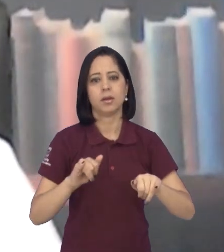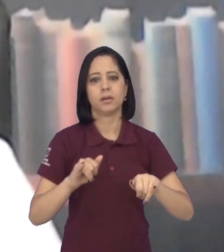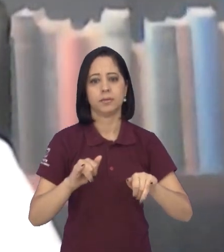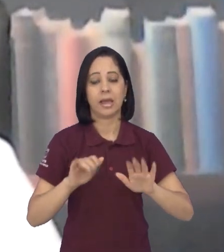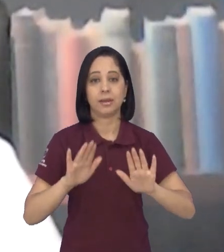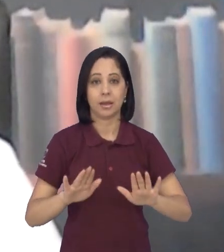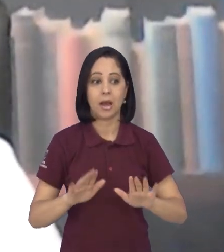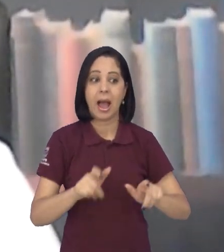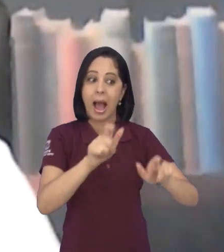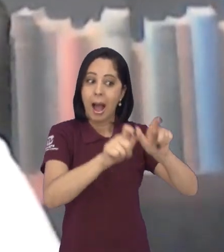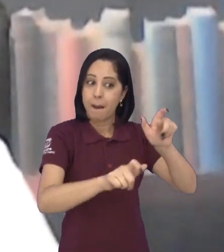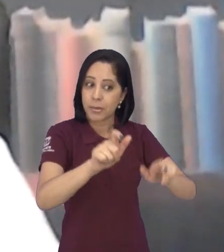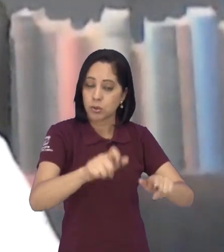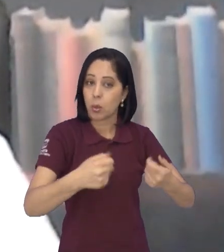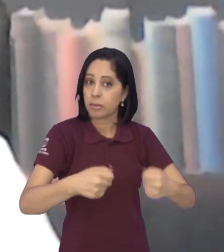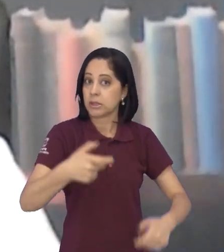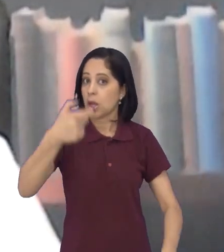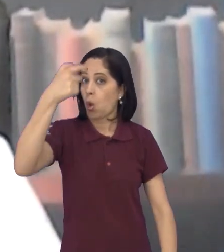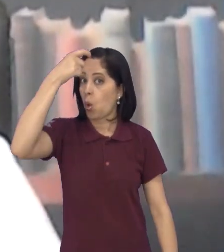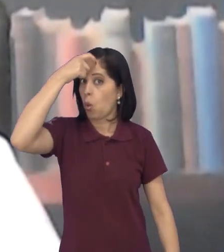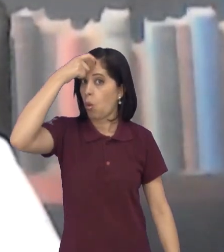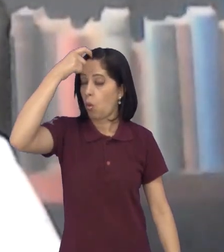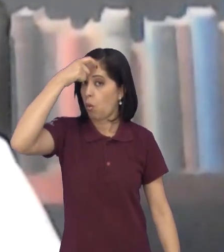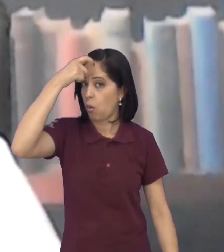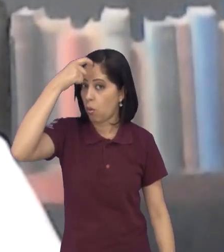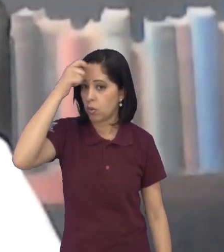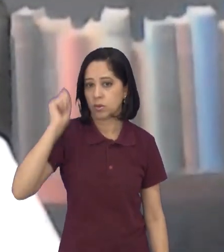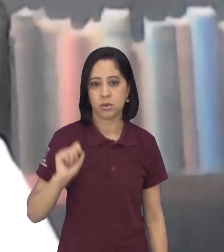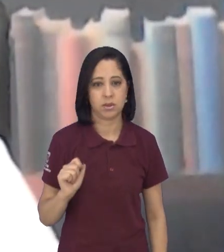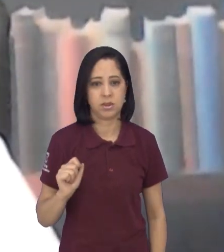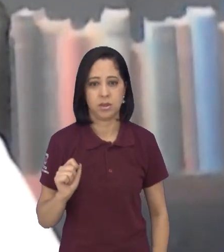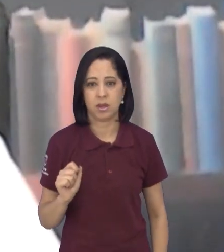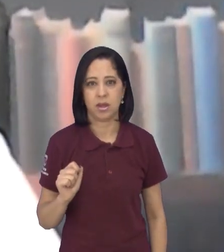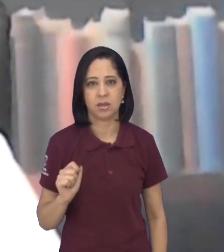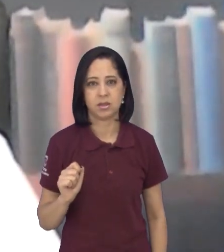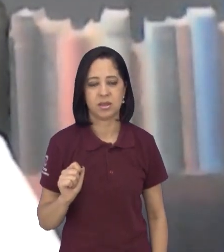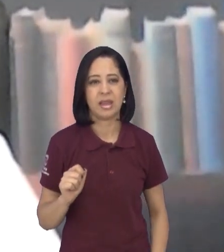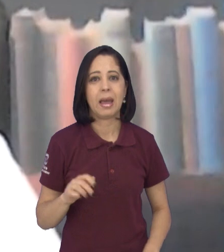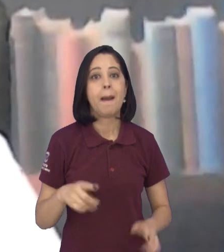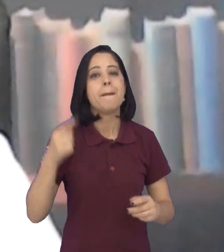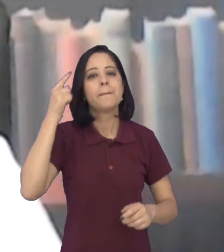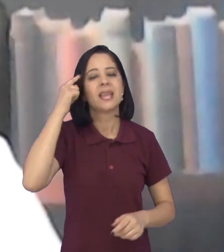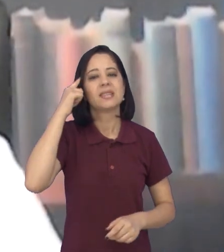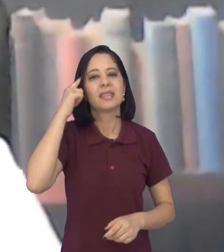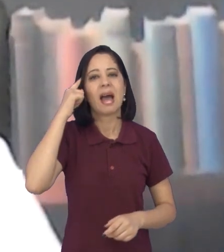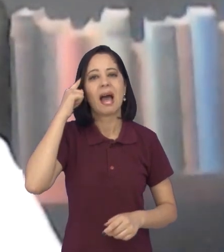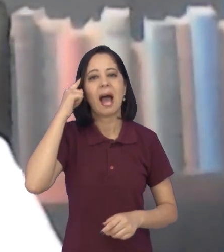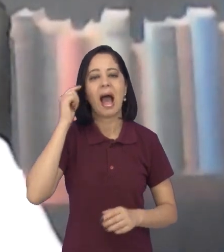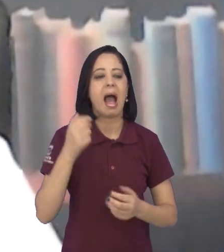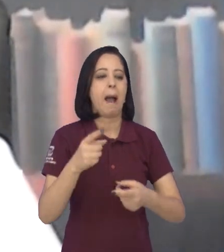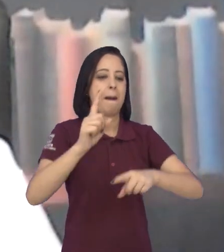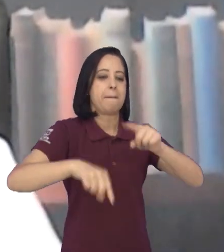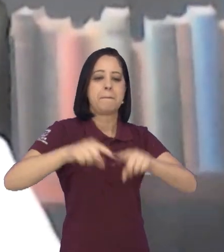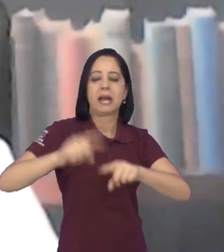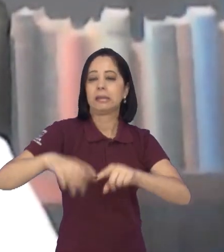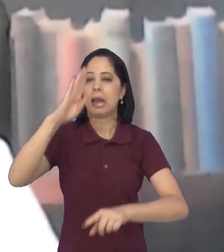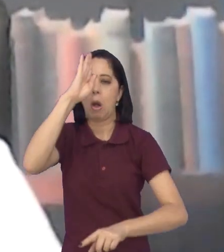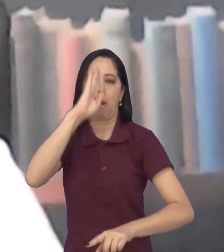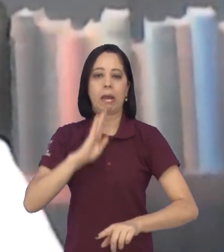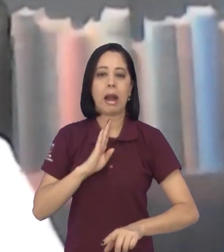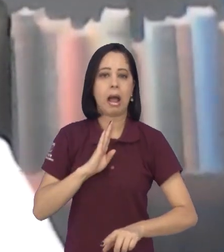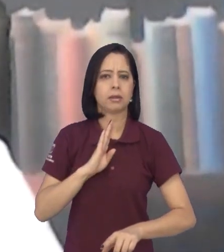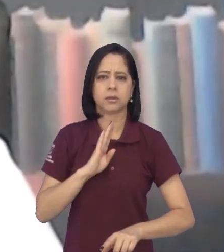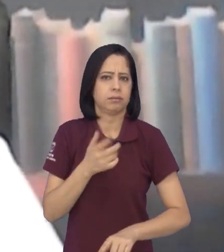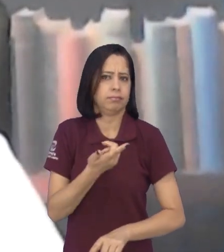de consciência também. Não existe nada grátis. Então, aqueles anúncios que chegam para nós no WhatsApp,